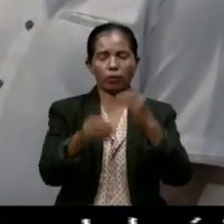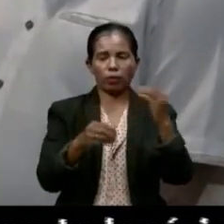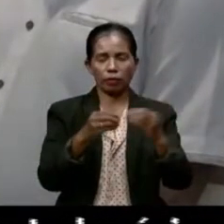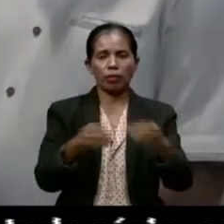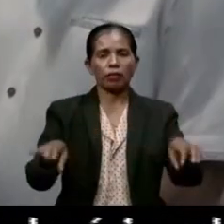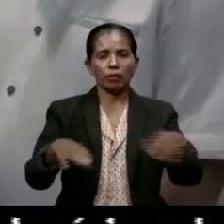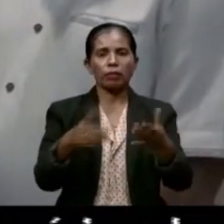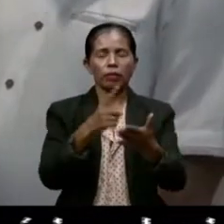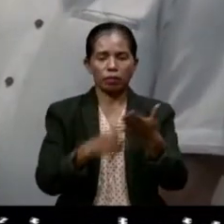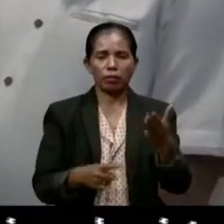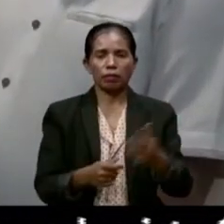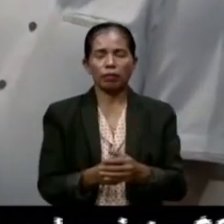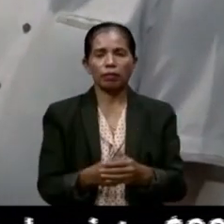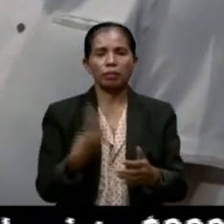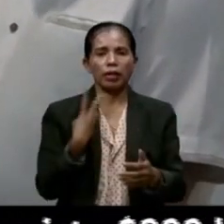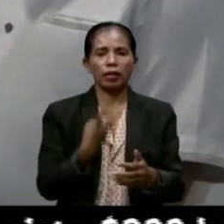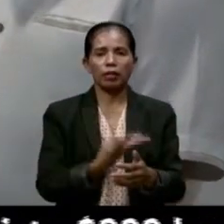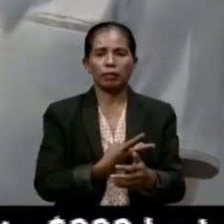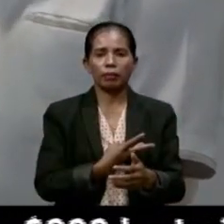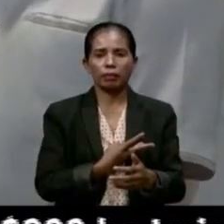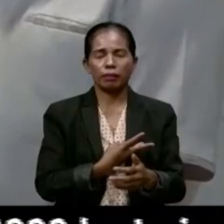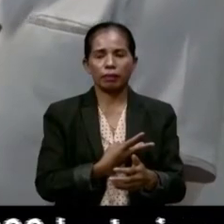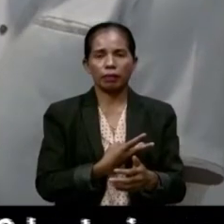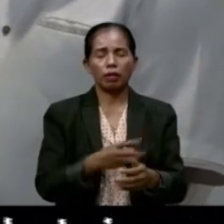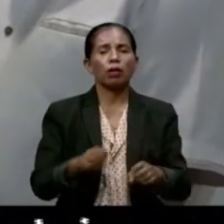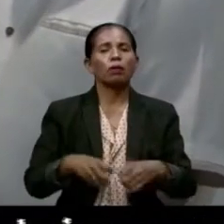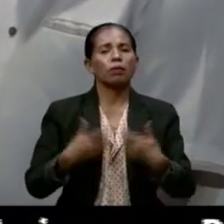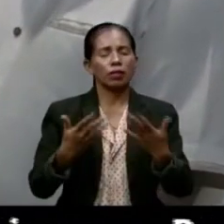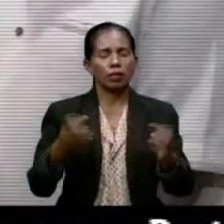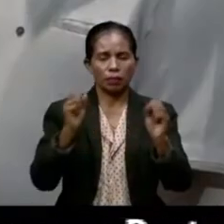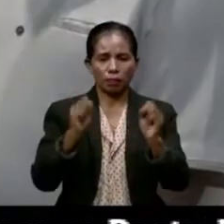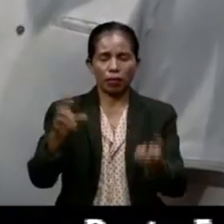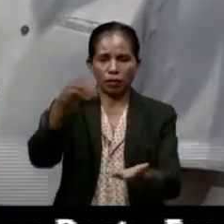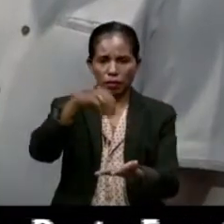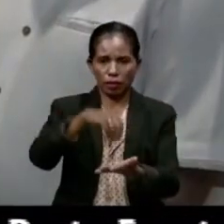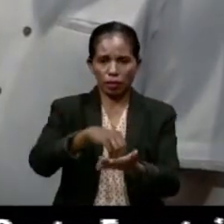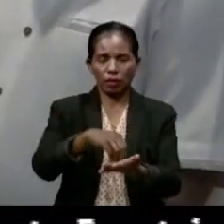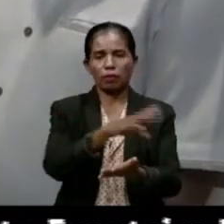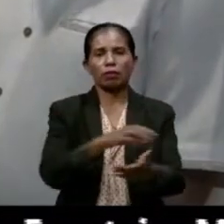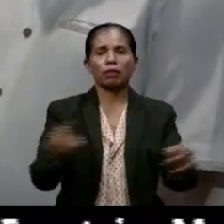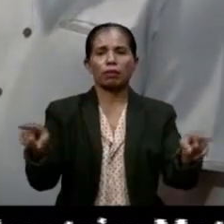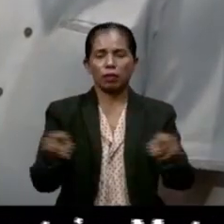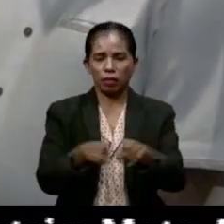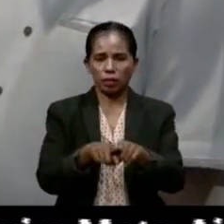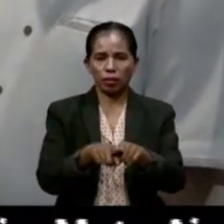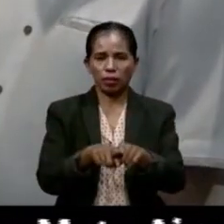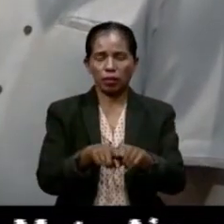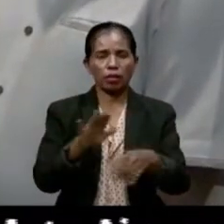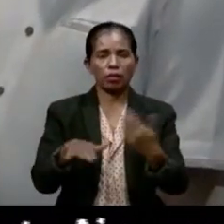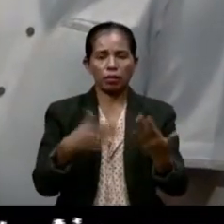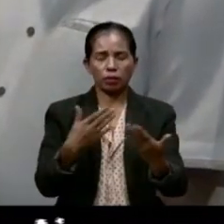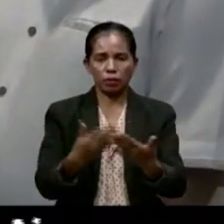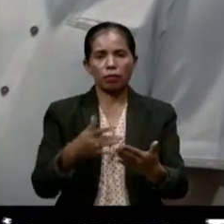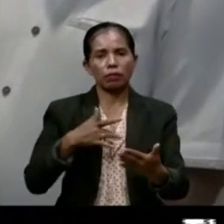encontro anteriores de me ajusta fila fale por exemplo de oi sama bele cria transmission task force por